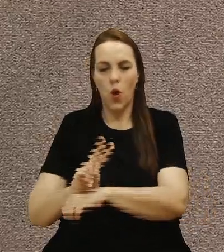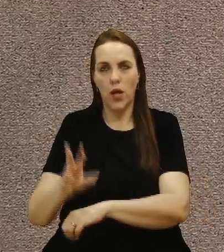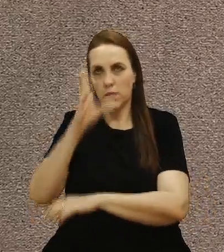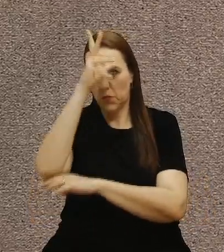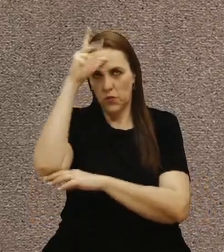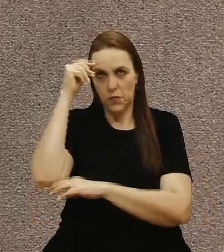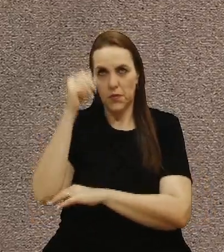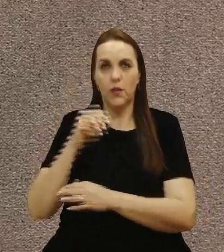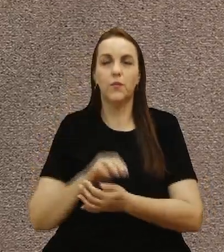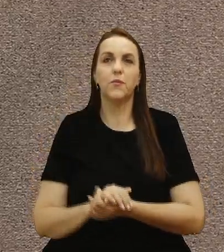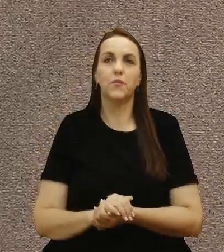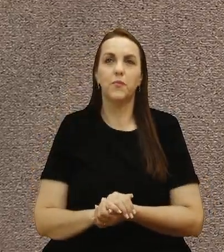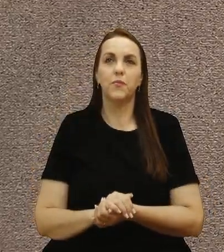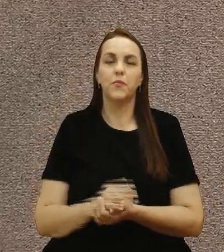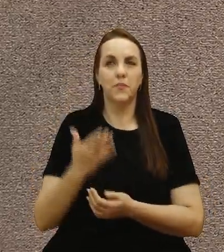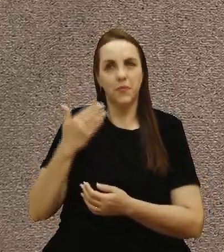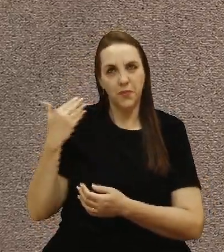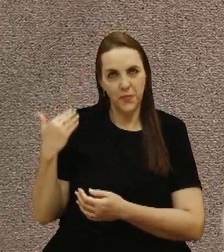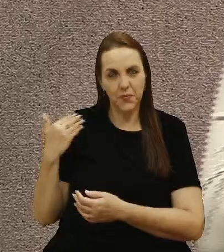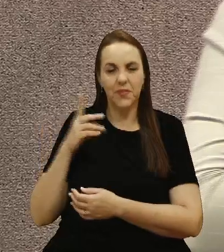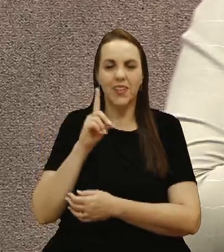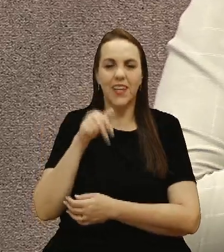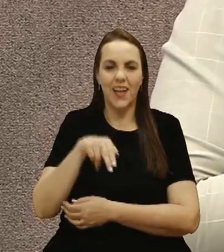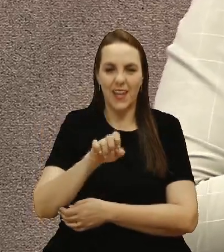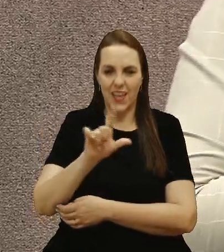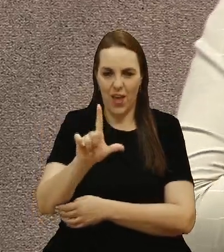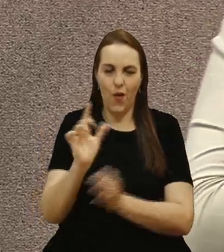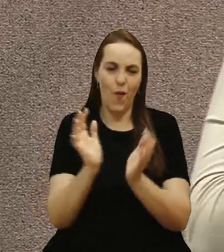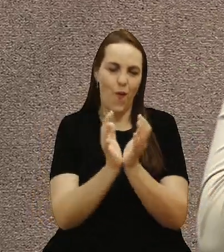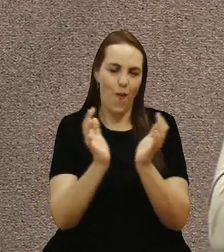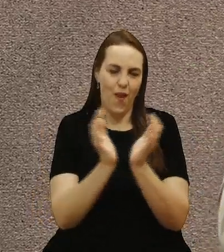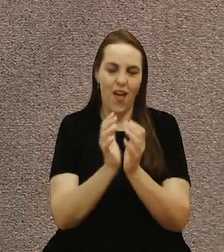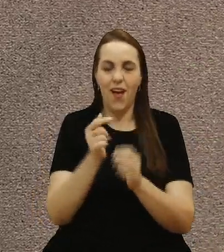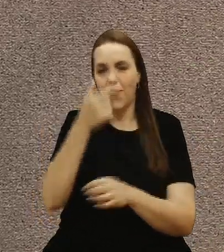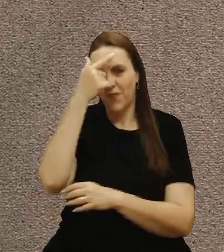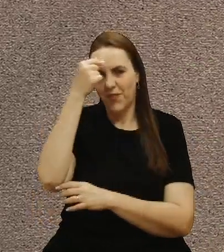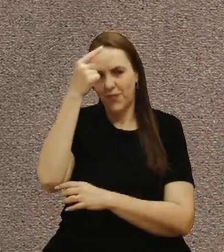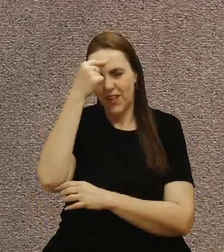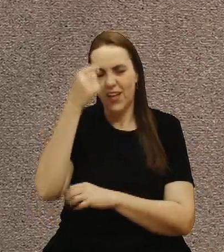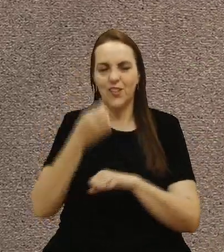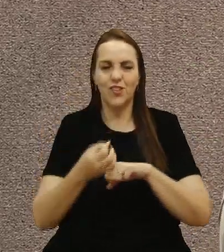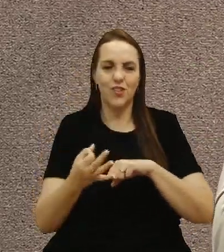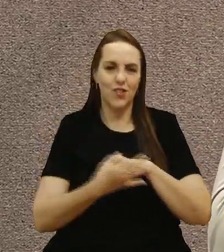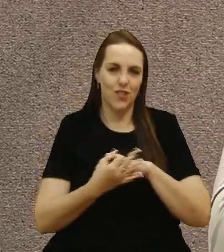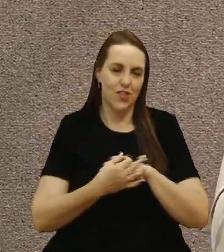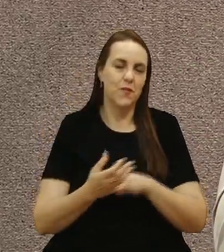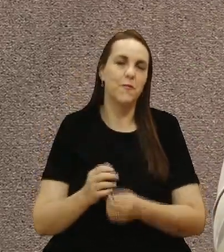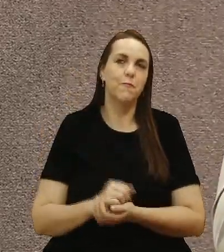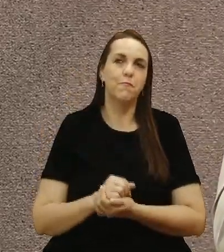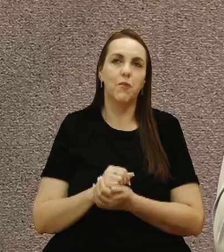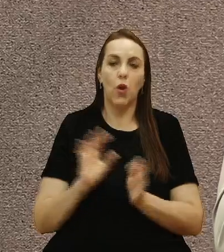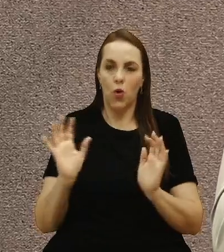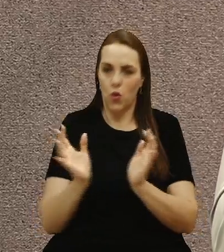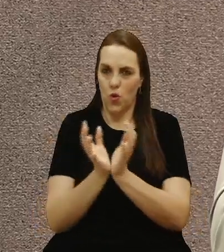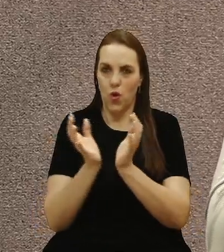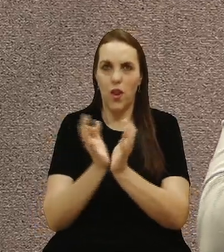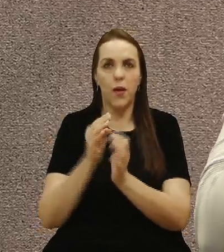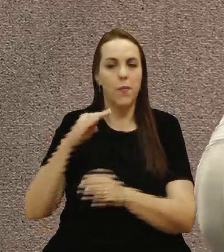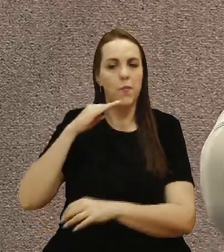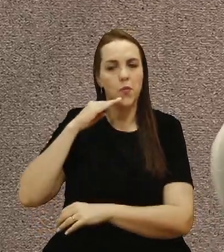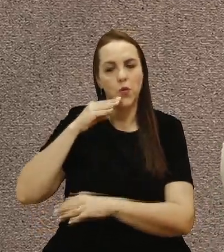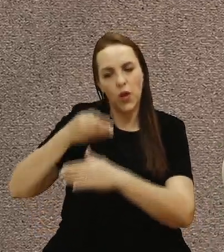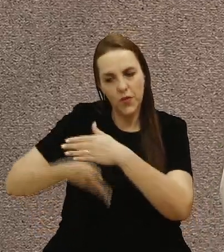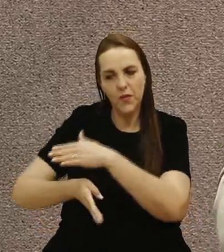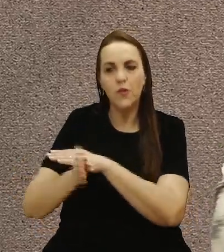colega, inclusive, na época da Faculdade de Direito. E parabenizar, presidente, o colega Bortola hoje está em viagem, mas parabenizar